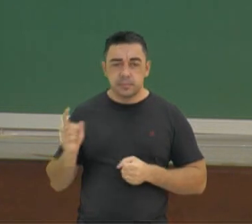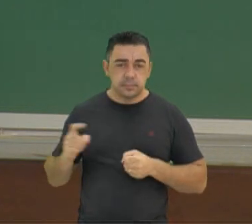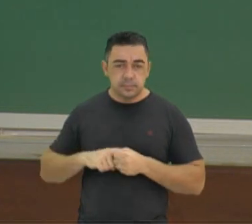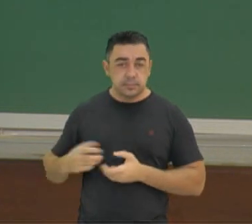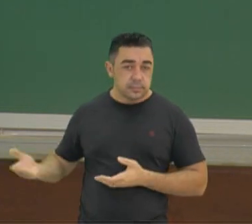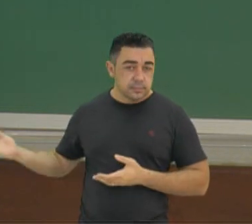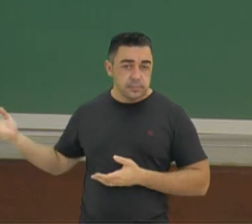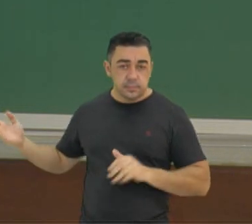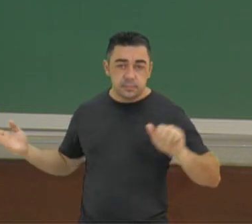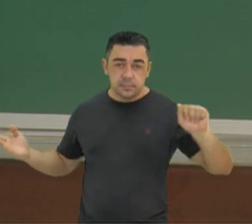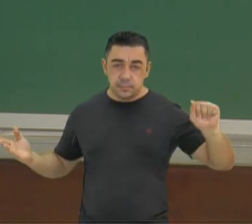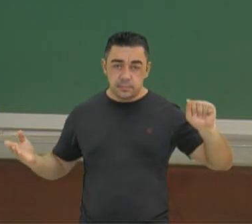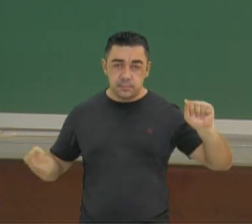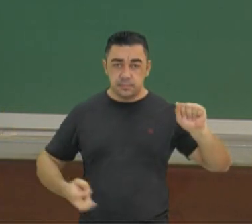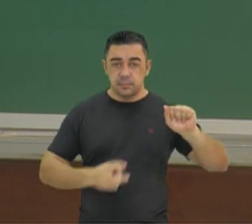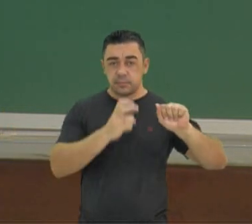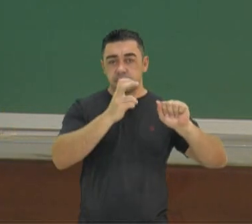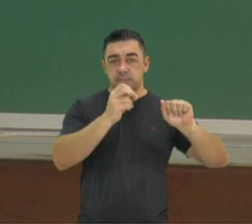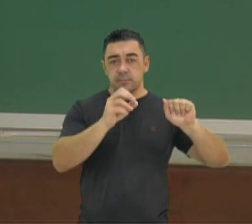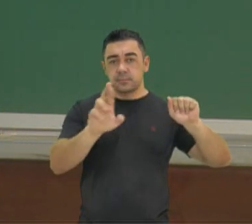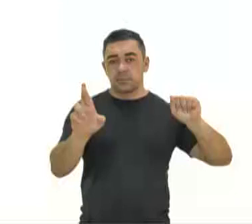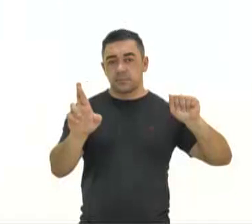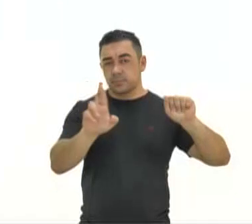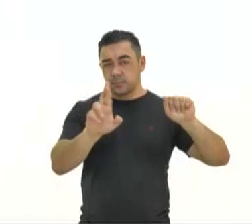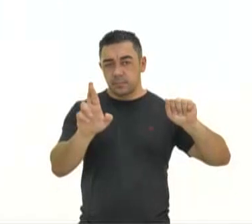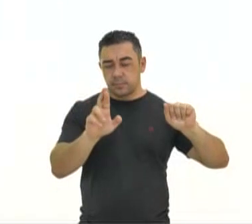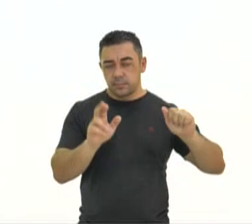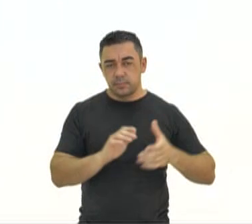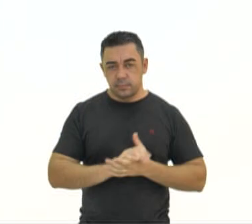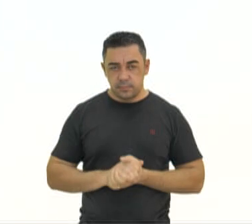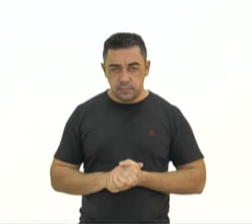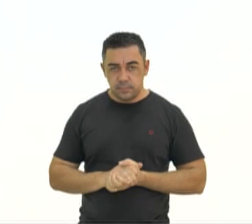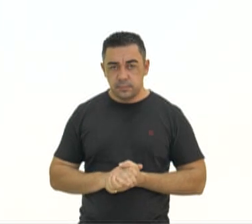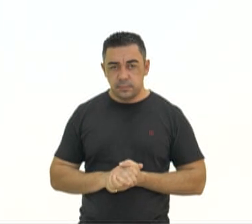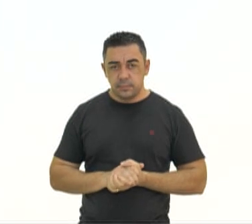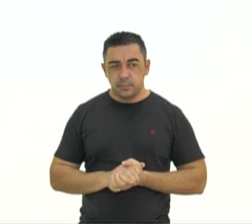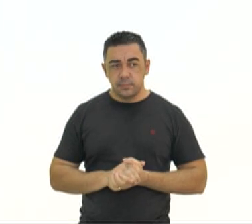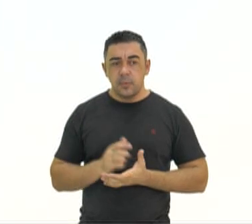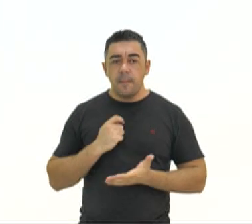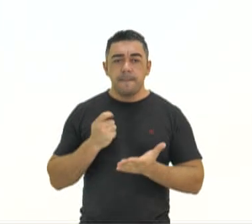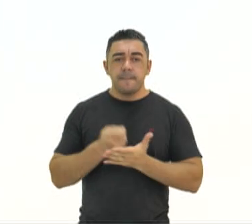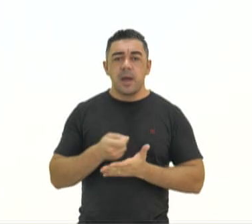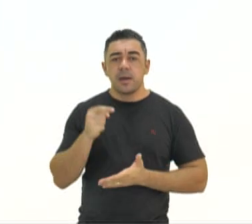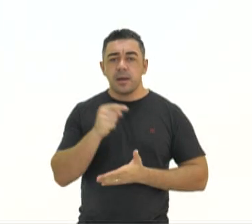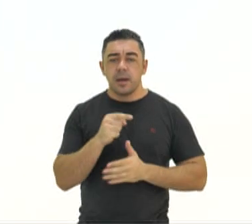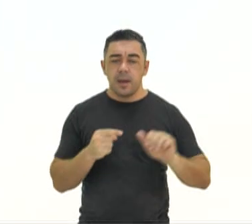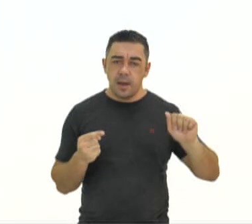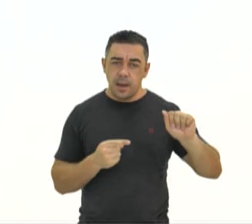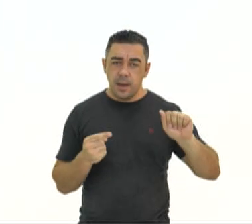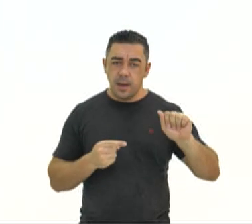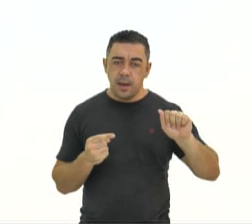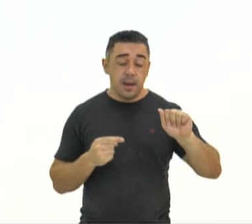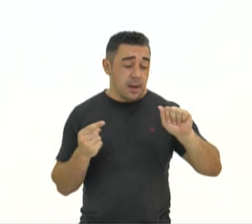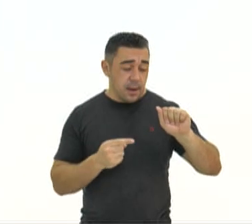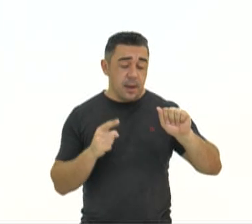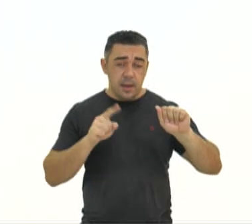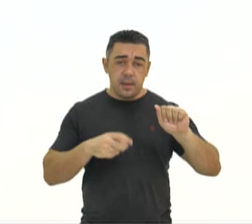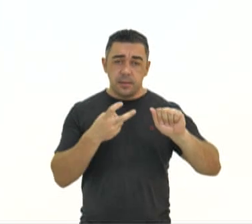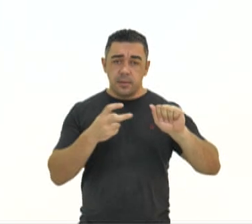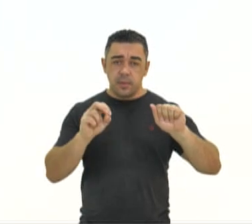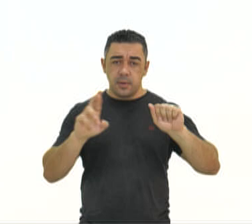Voltando para a nossa questão, temos aqui a solução do exercício, ó, R$50, né? Então, qual é o preço do artigo A? O artigo A